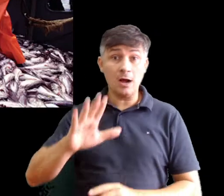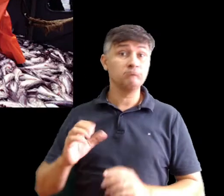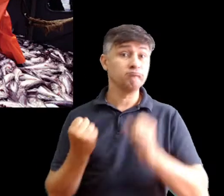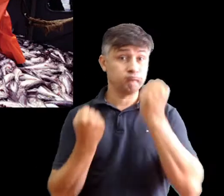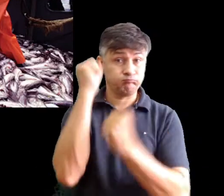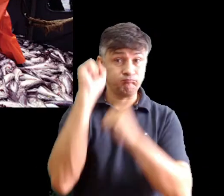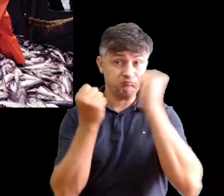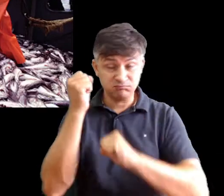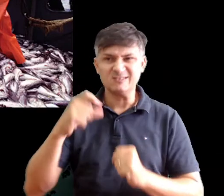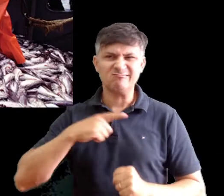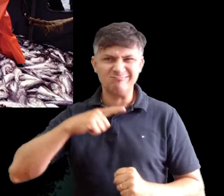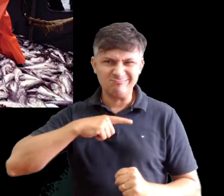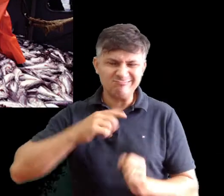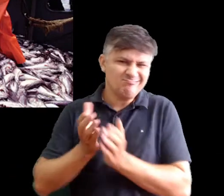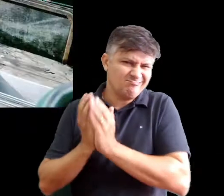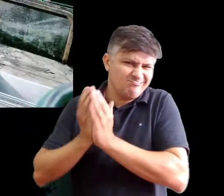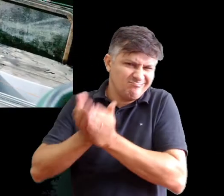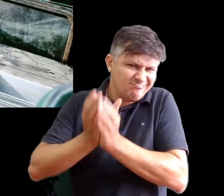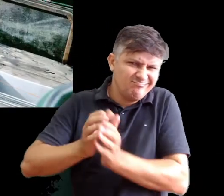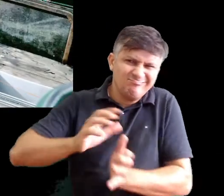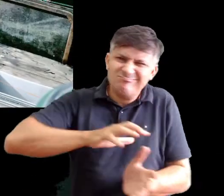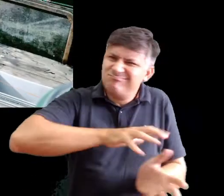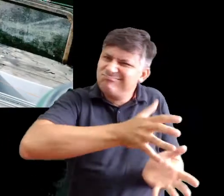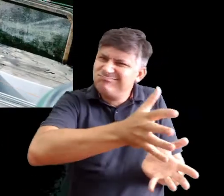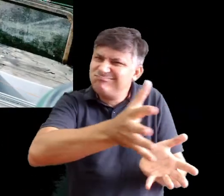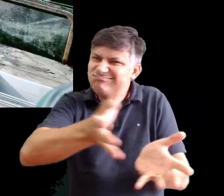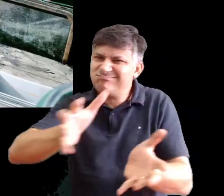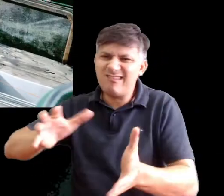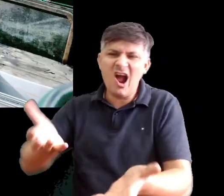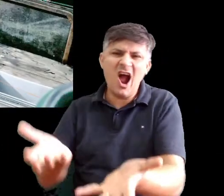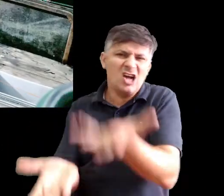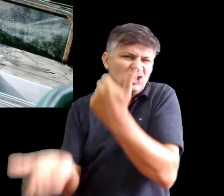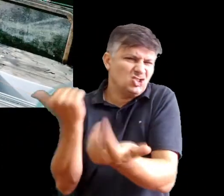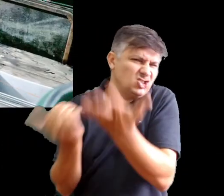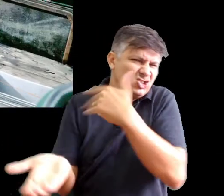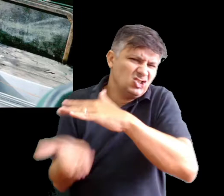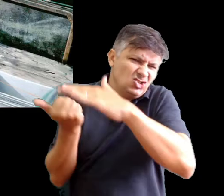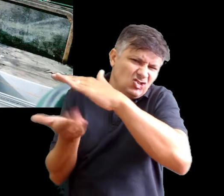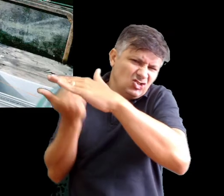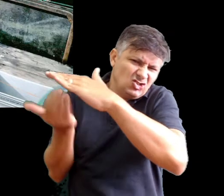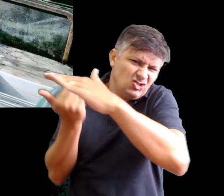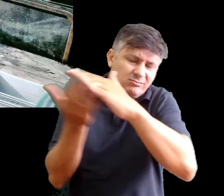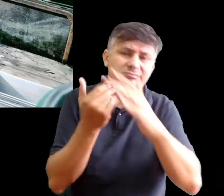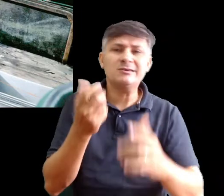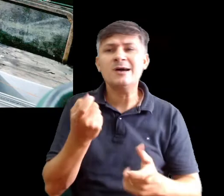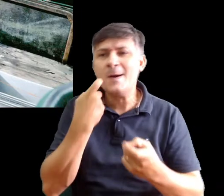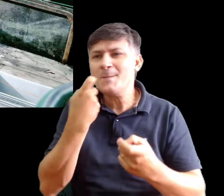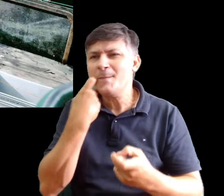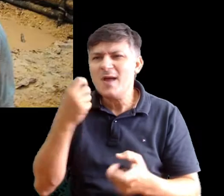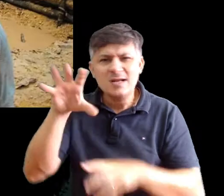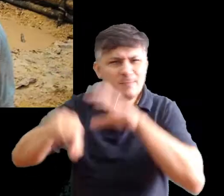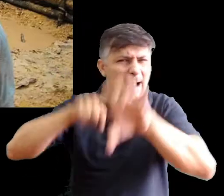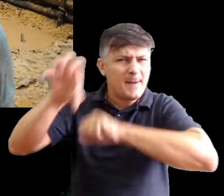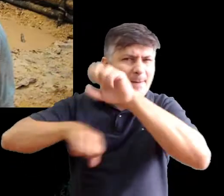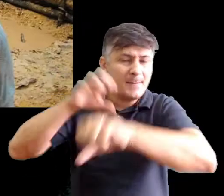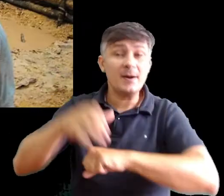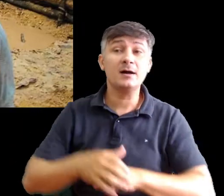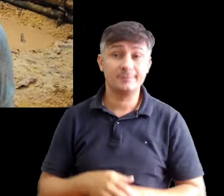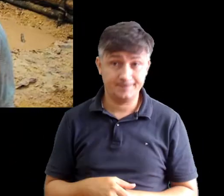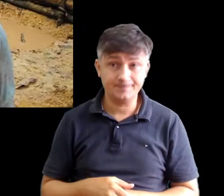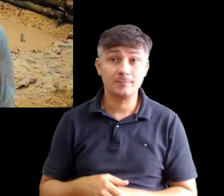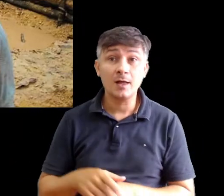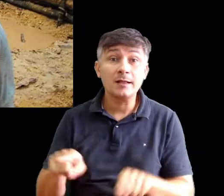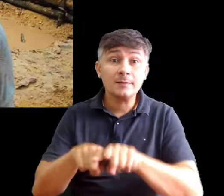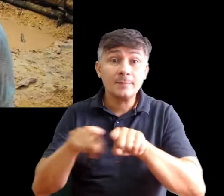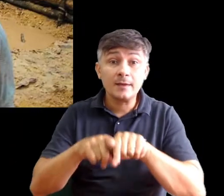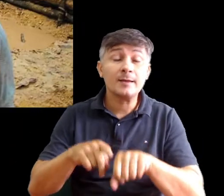industrial, por sua vez, utiliza grandes barcos e extrai quantidades muito maiores de peixe das águas. O extrativismo